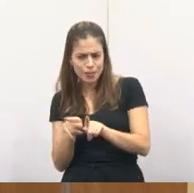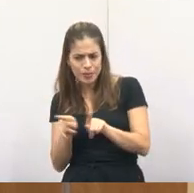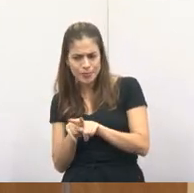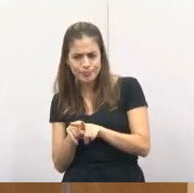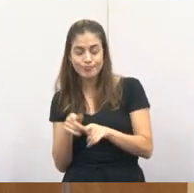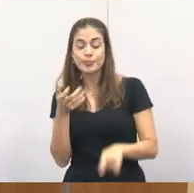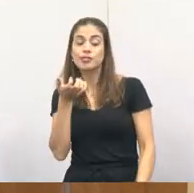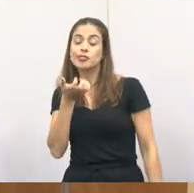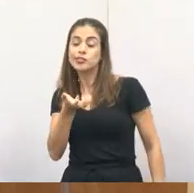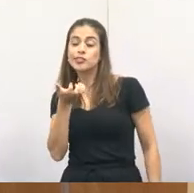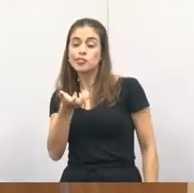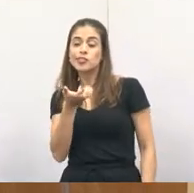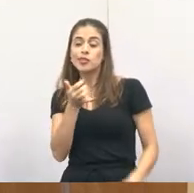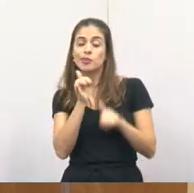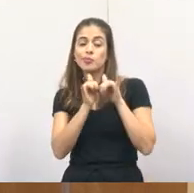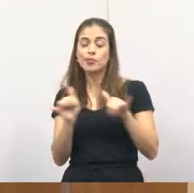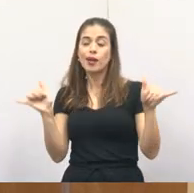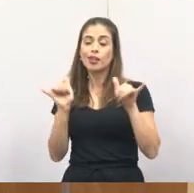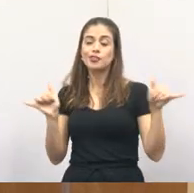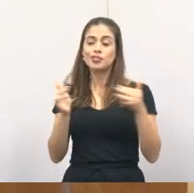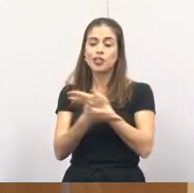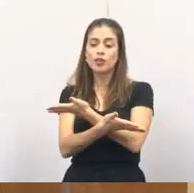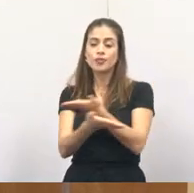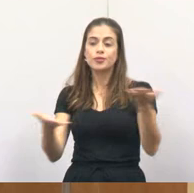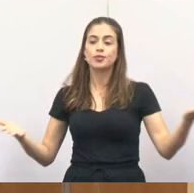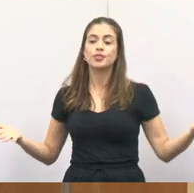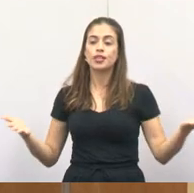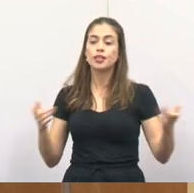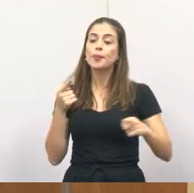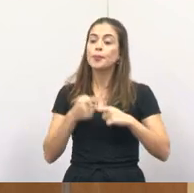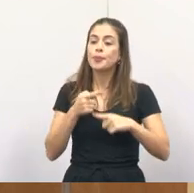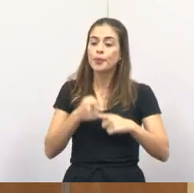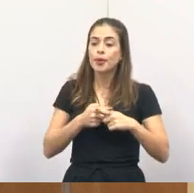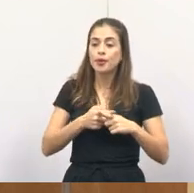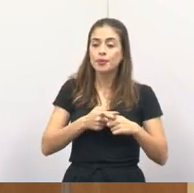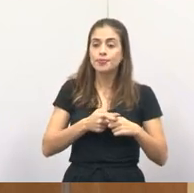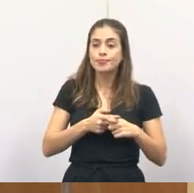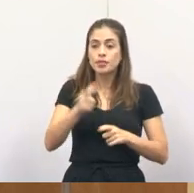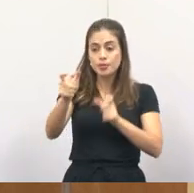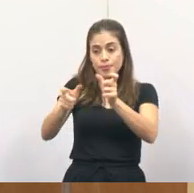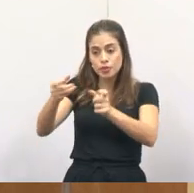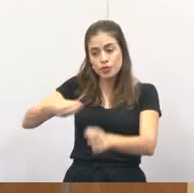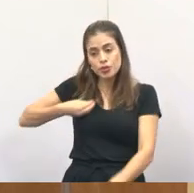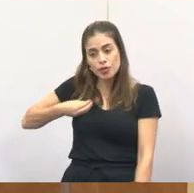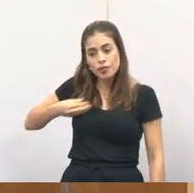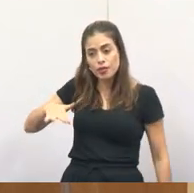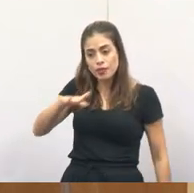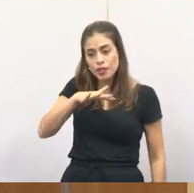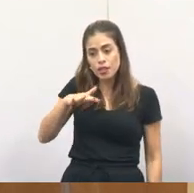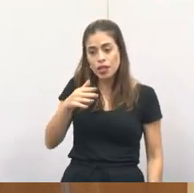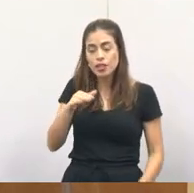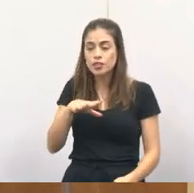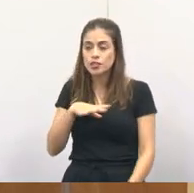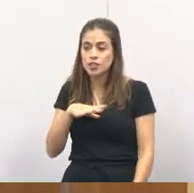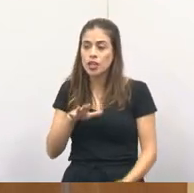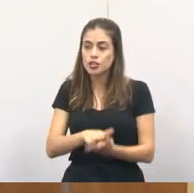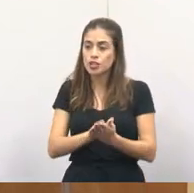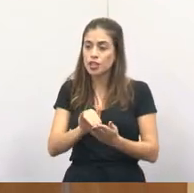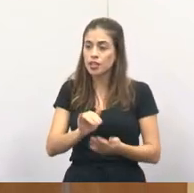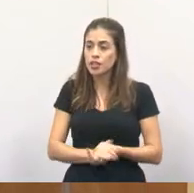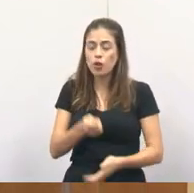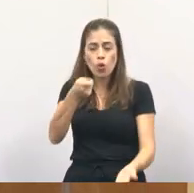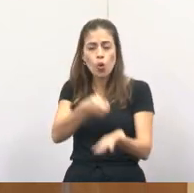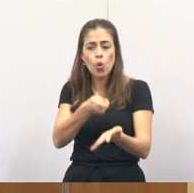queria partilhar com vocês porque muitos de vocês munícipes nos cobram principalmente com relação